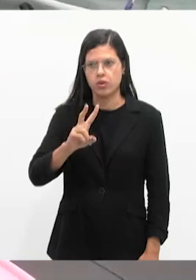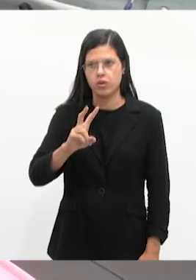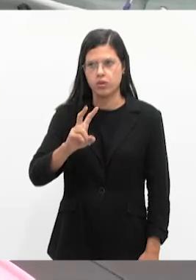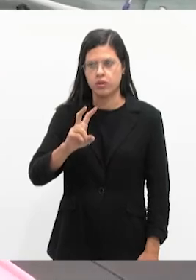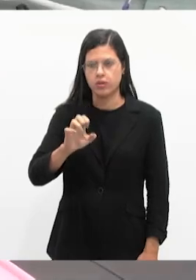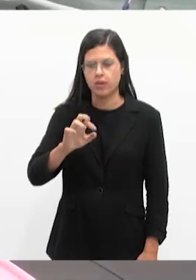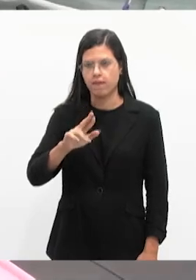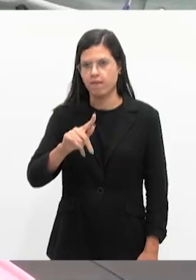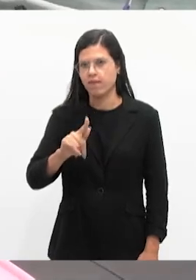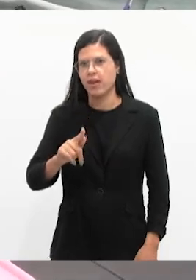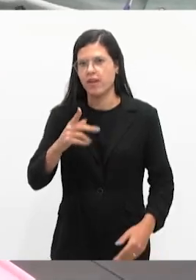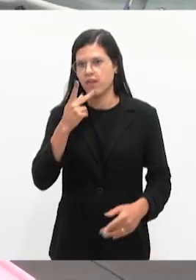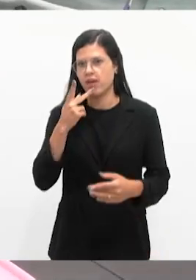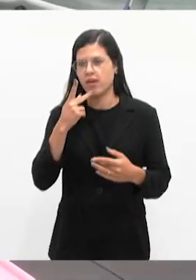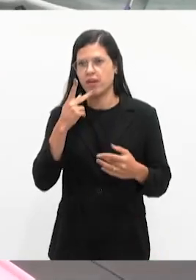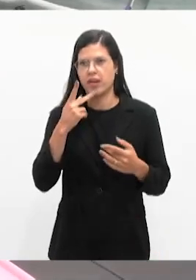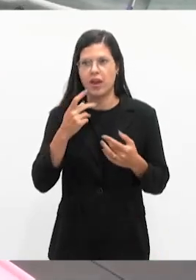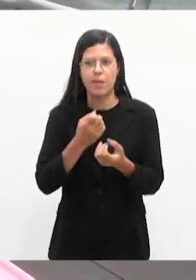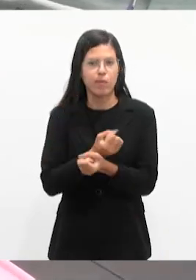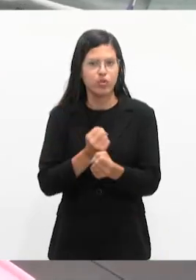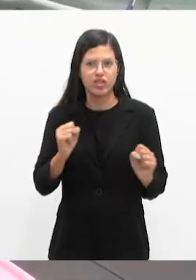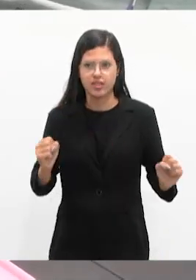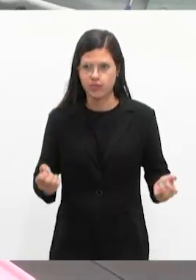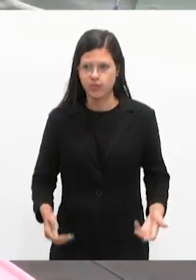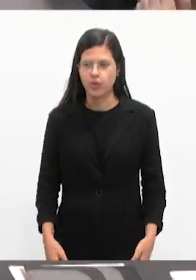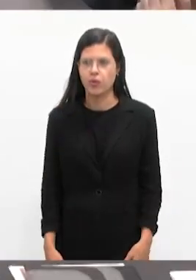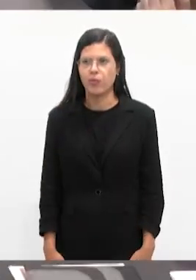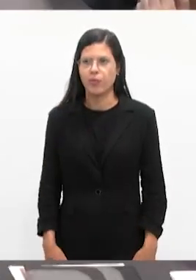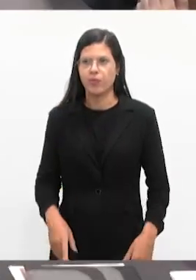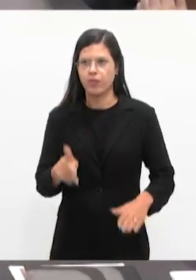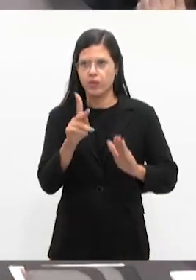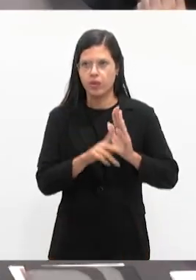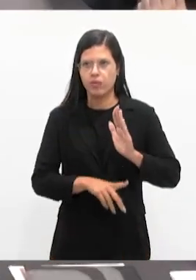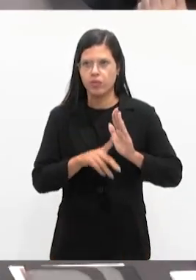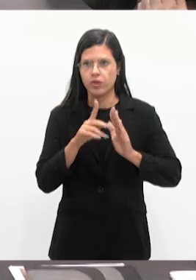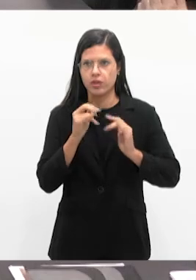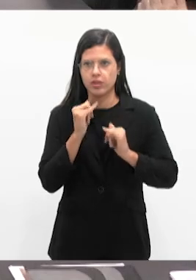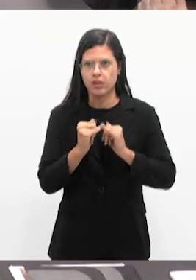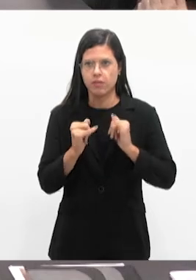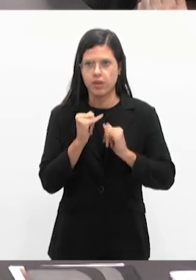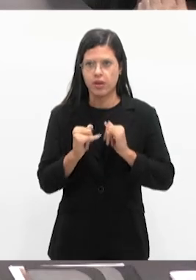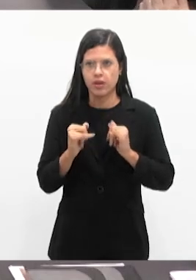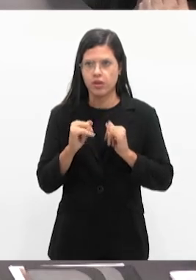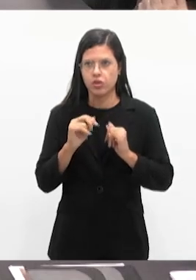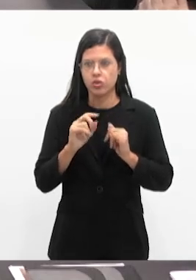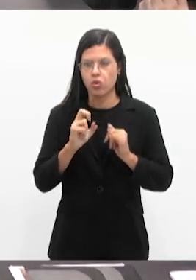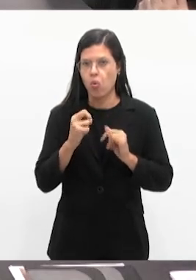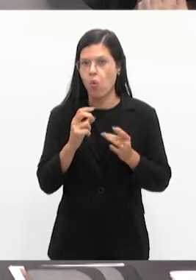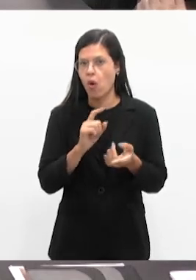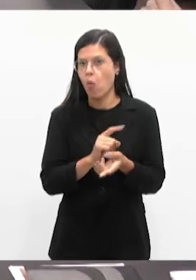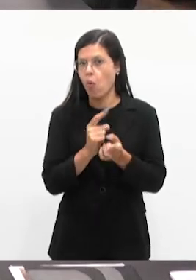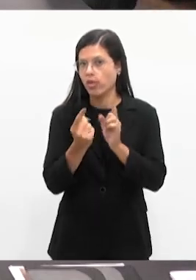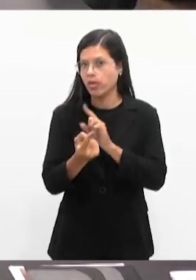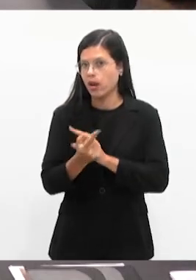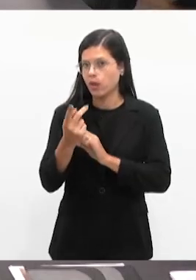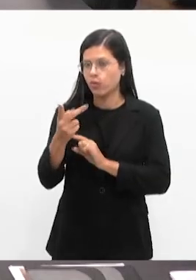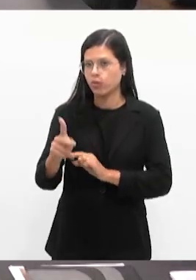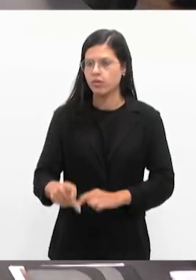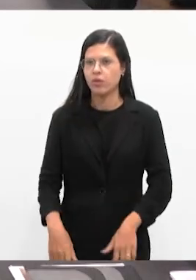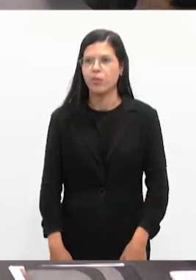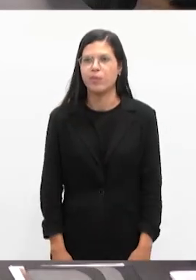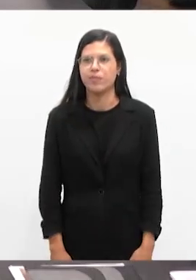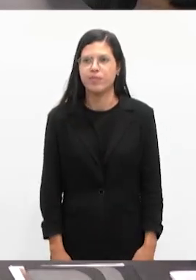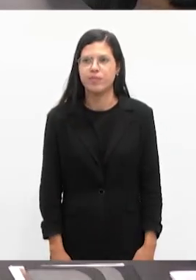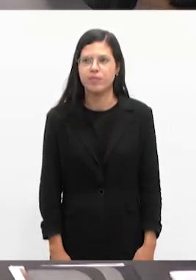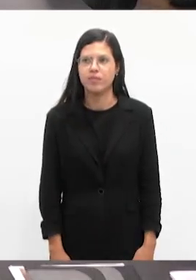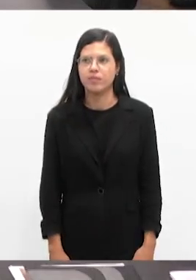vai prejudicar. Deputado Mink, o projeto do deputado Rosenberg é semelhante ou ele é o oposto do de Vossa Excelência? Só Não, para